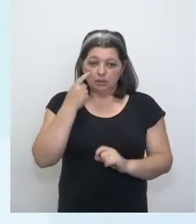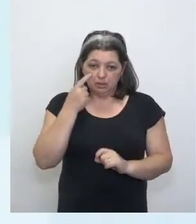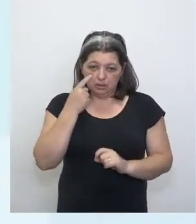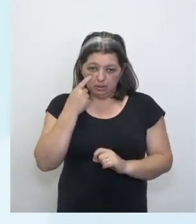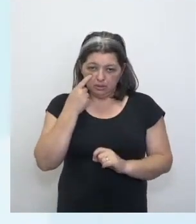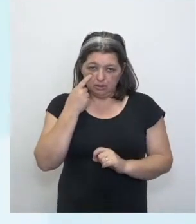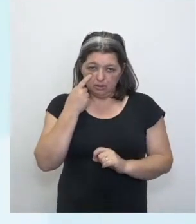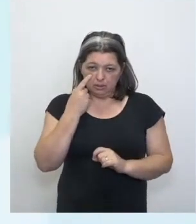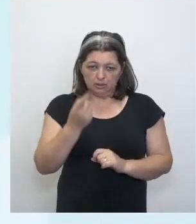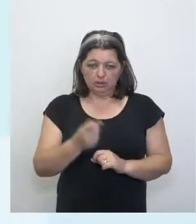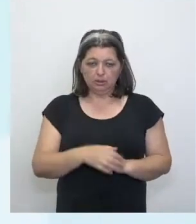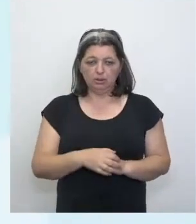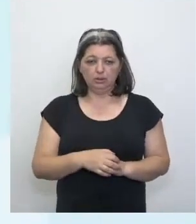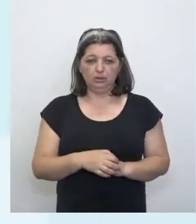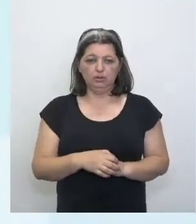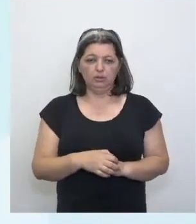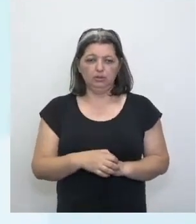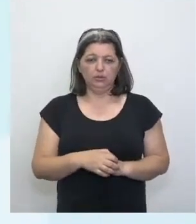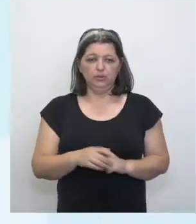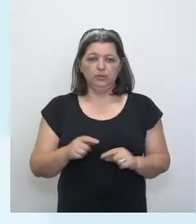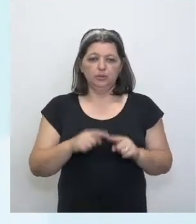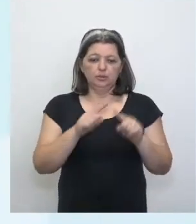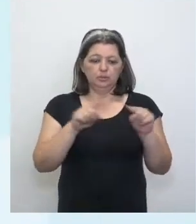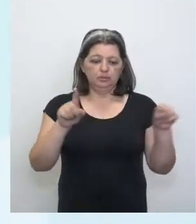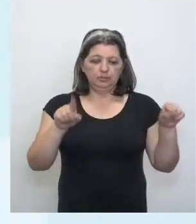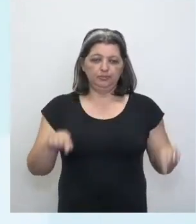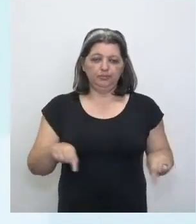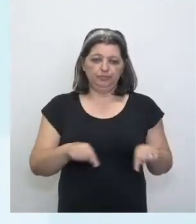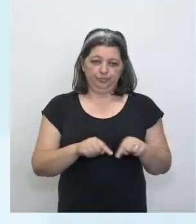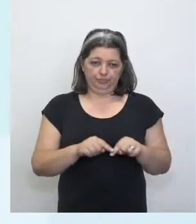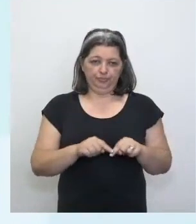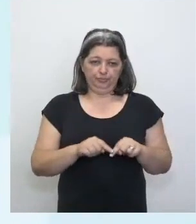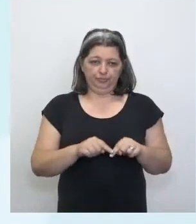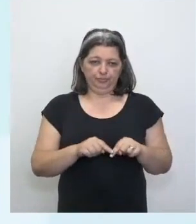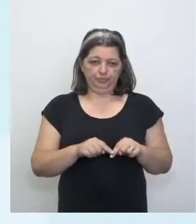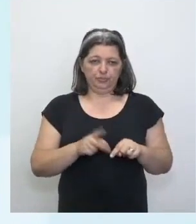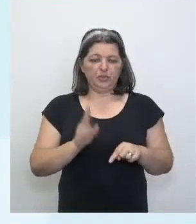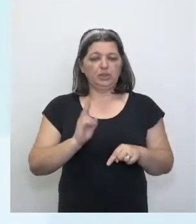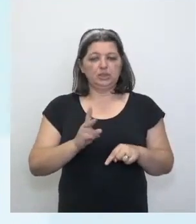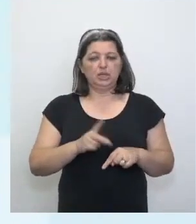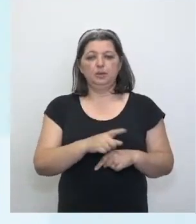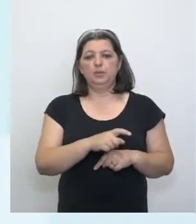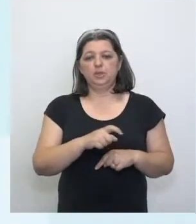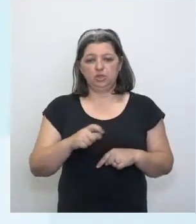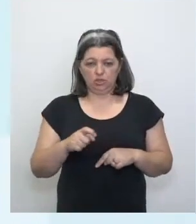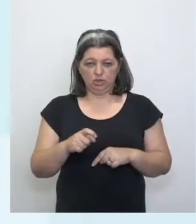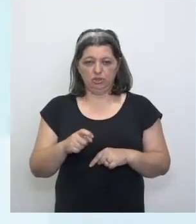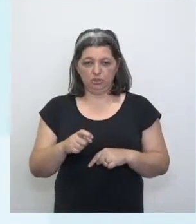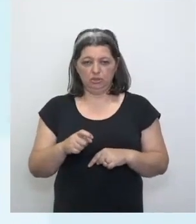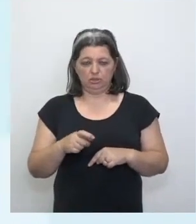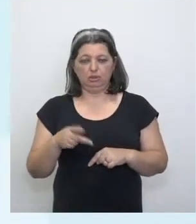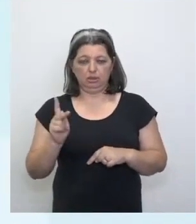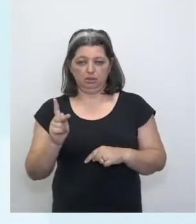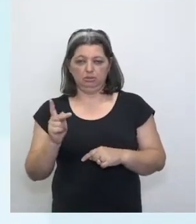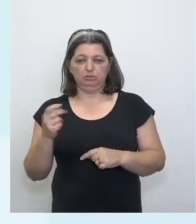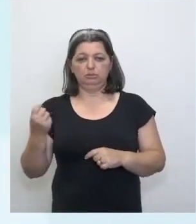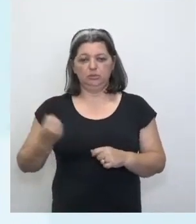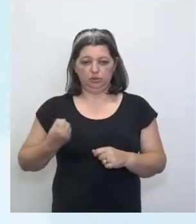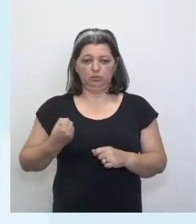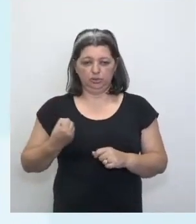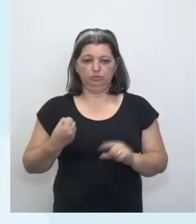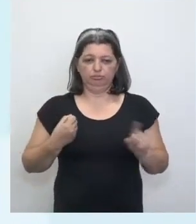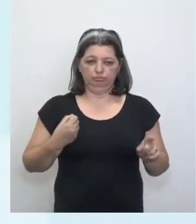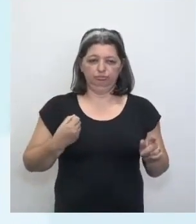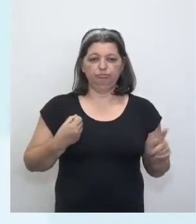x menos k, eu vou passar por esse binômio para vocês, você vai pensar, é sempre x menos o valor. Eu vou anotar o número aqui, vai ter um número anotado